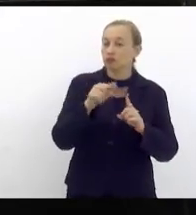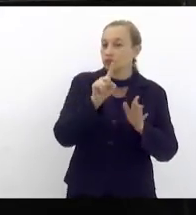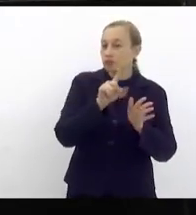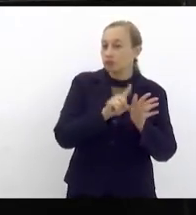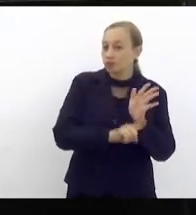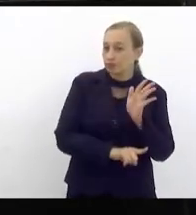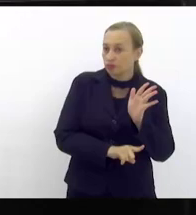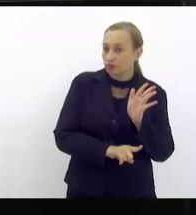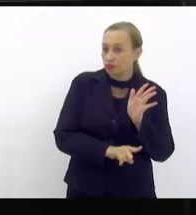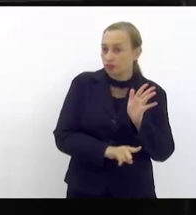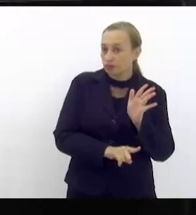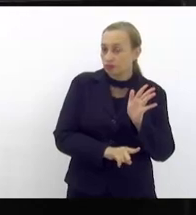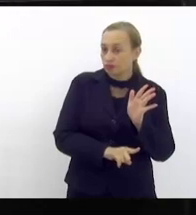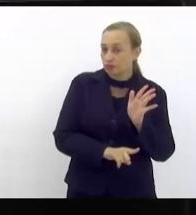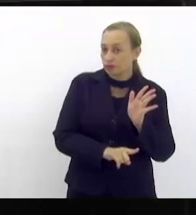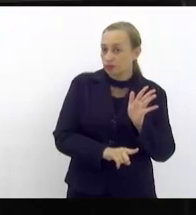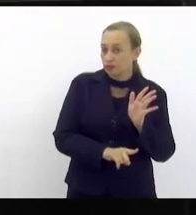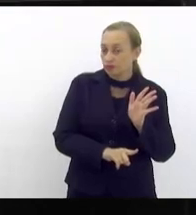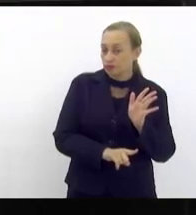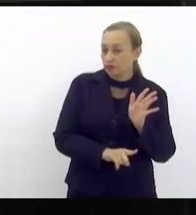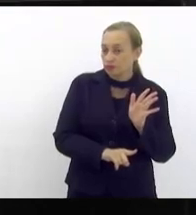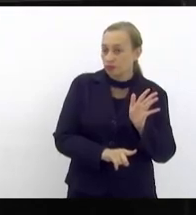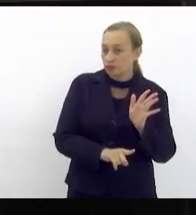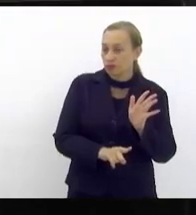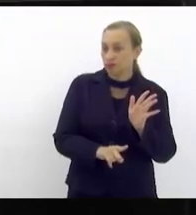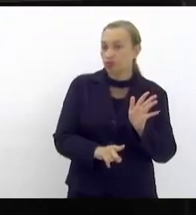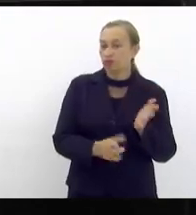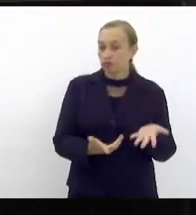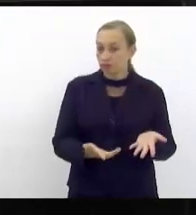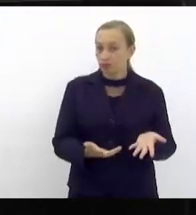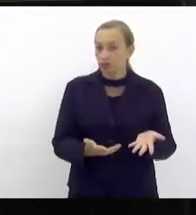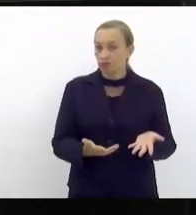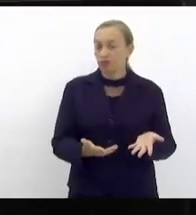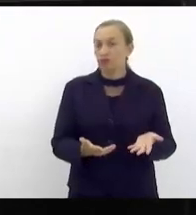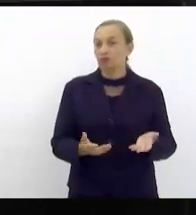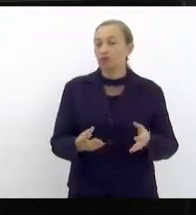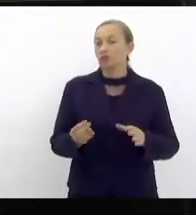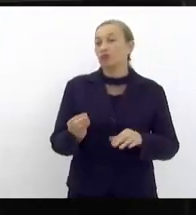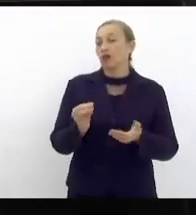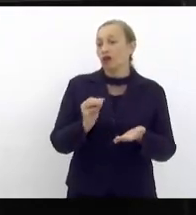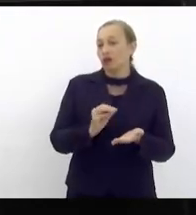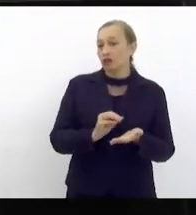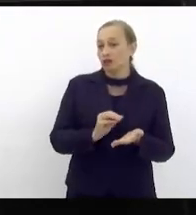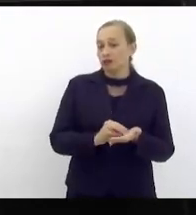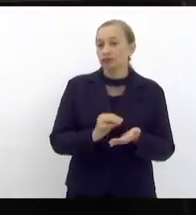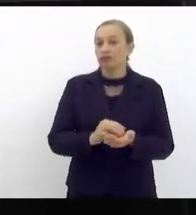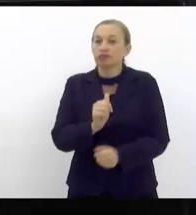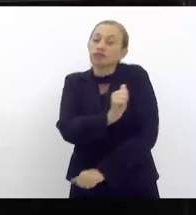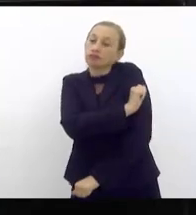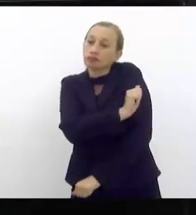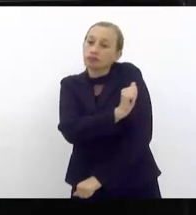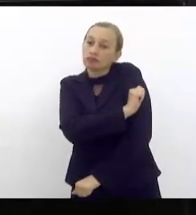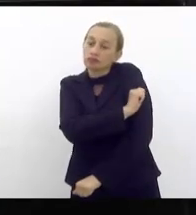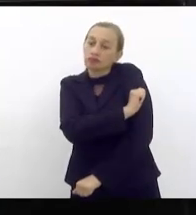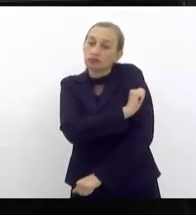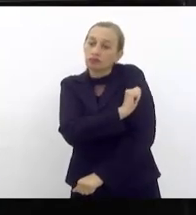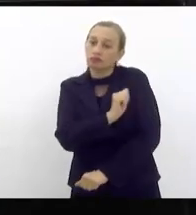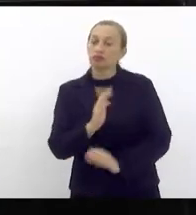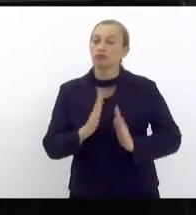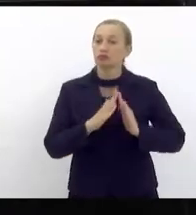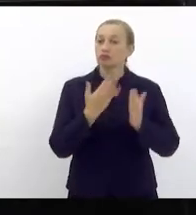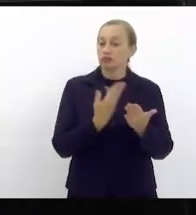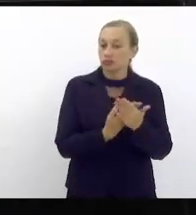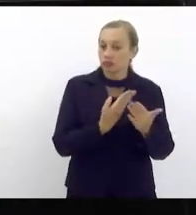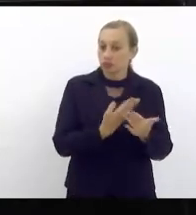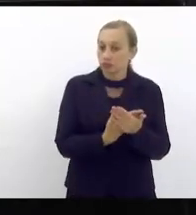a vulnerabilidade das crianças e do corpo docente do corpo técnico das unidades escolares